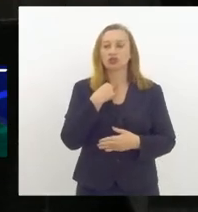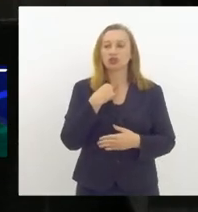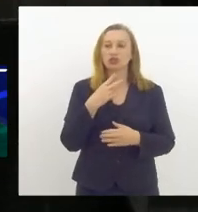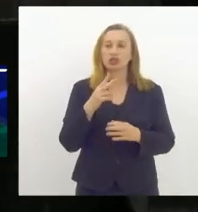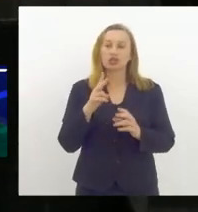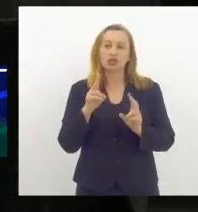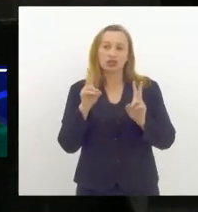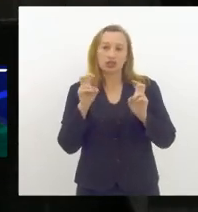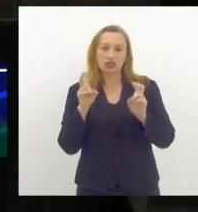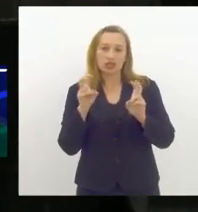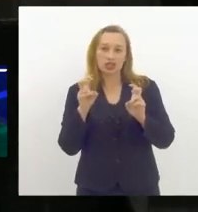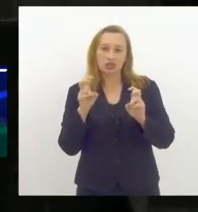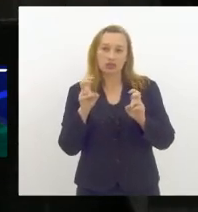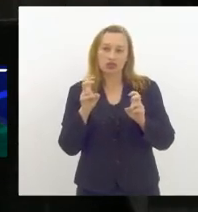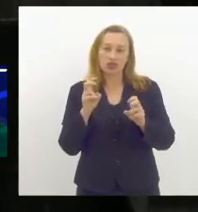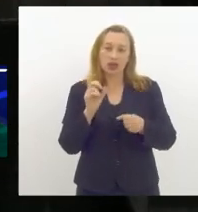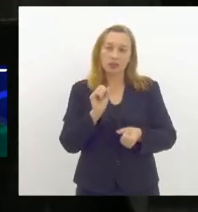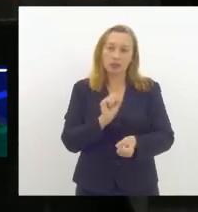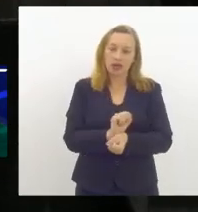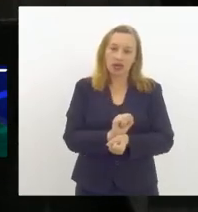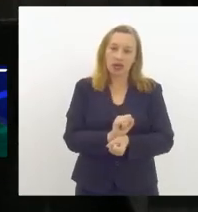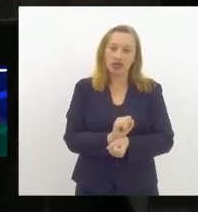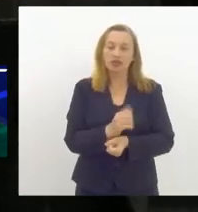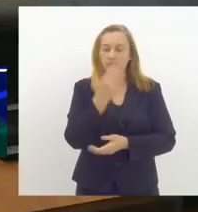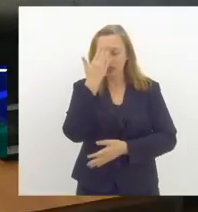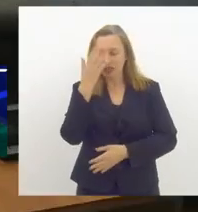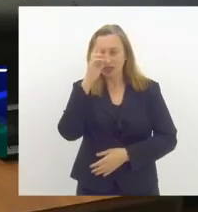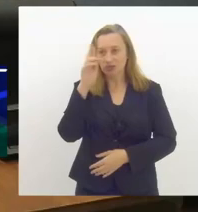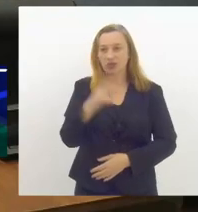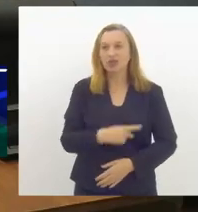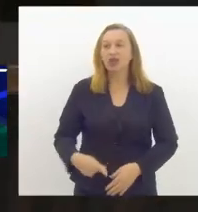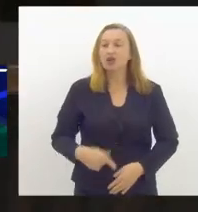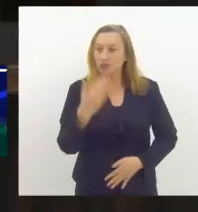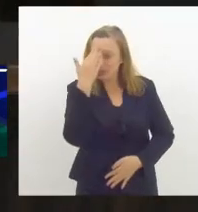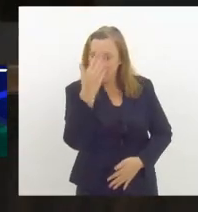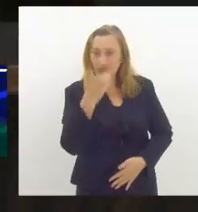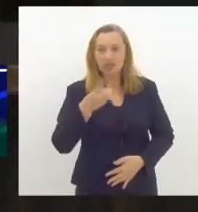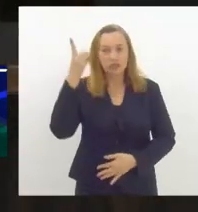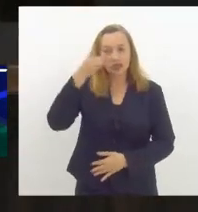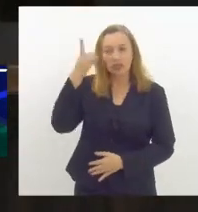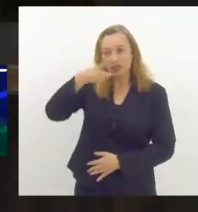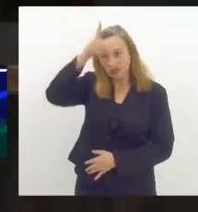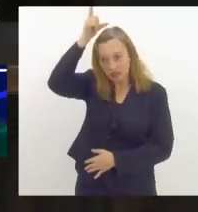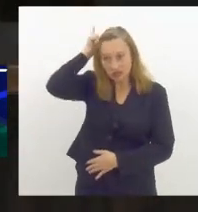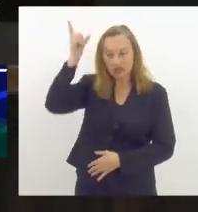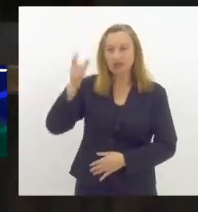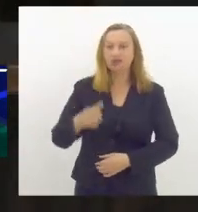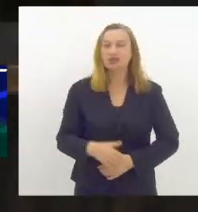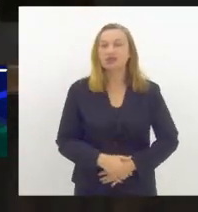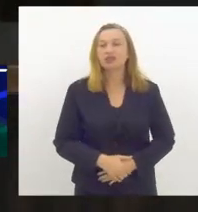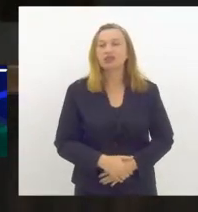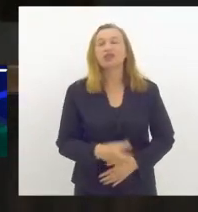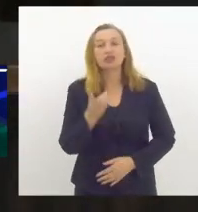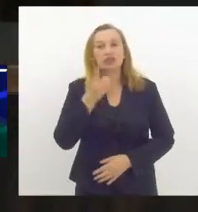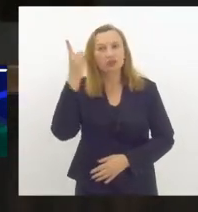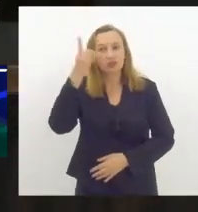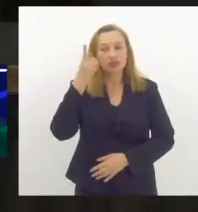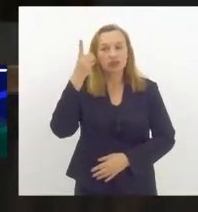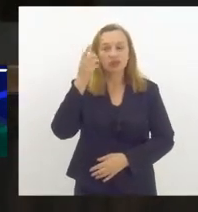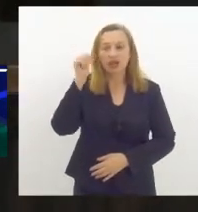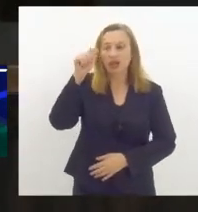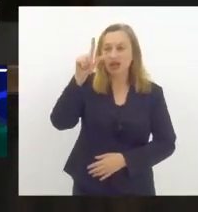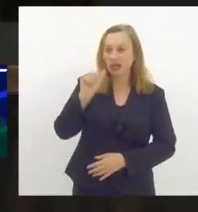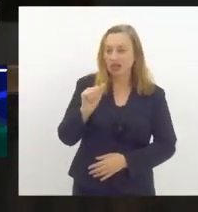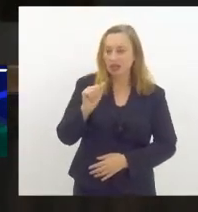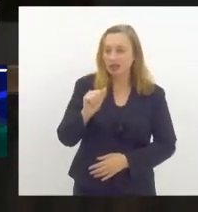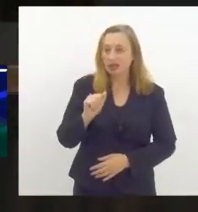tema Pedra Sobre Pedra é obrigado a o deputado dos pago próximo HD inscrito é a deputada lá na